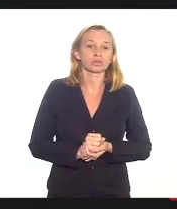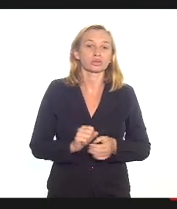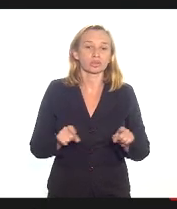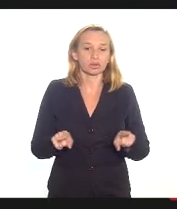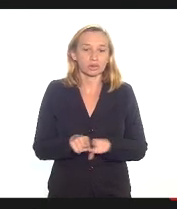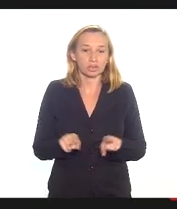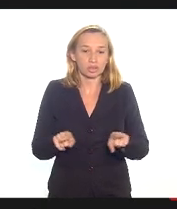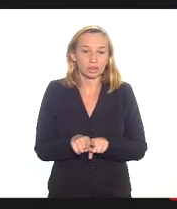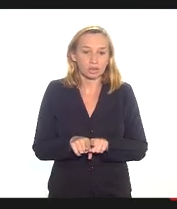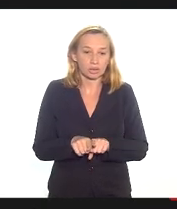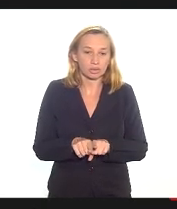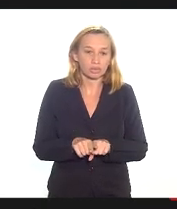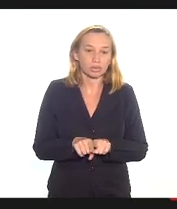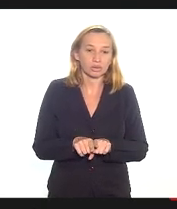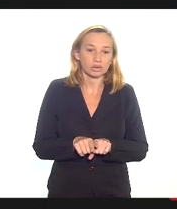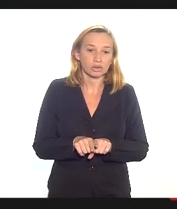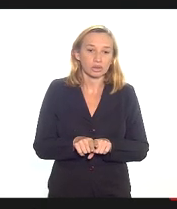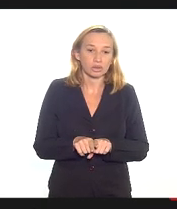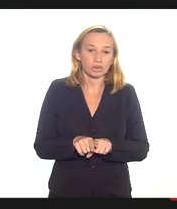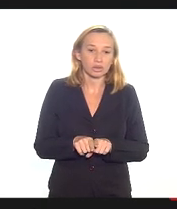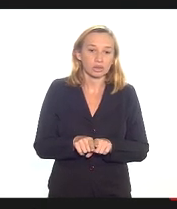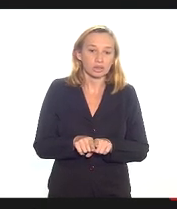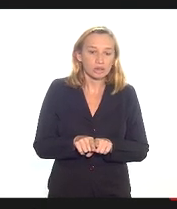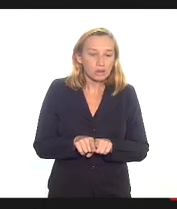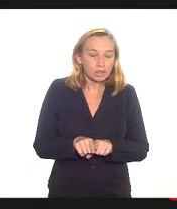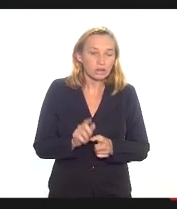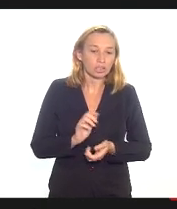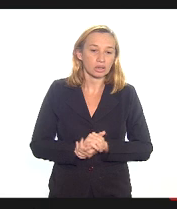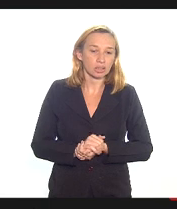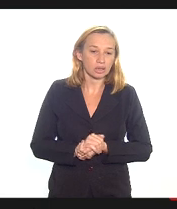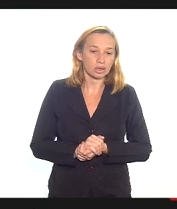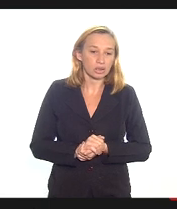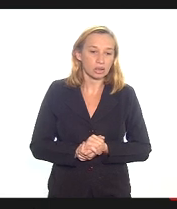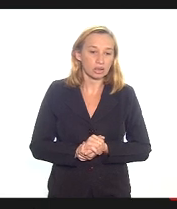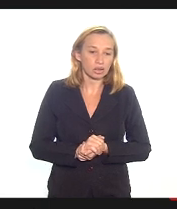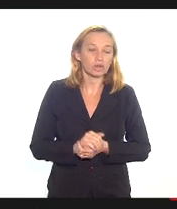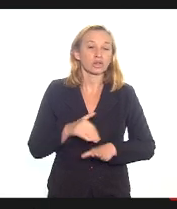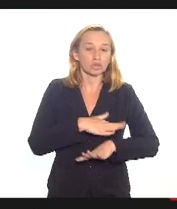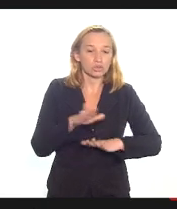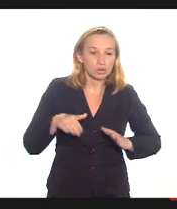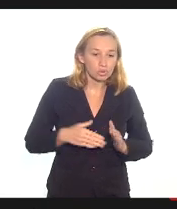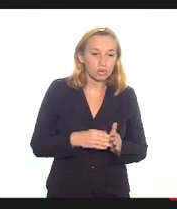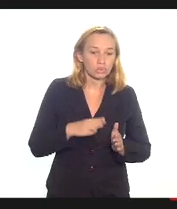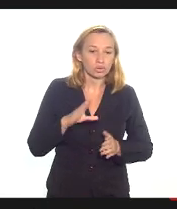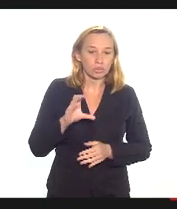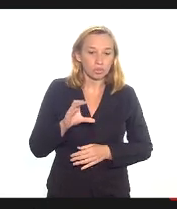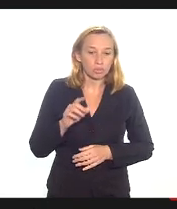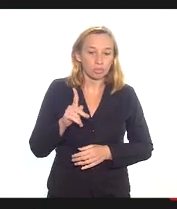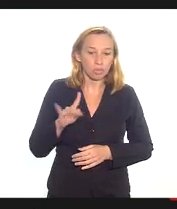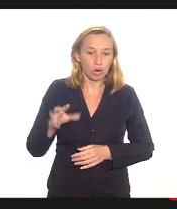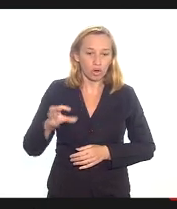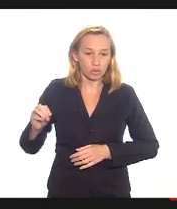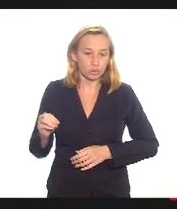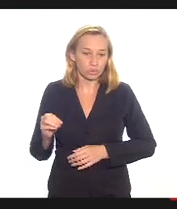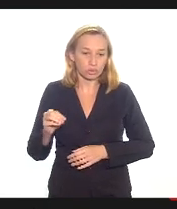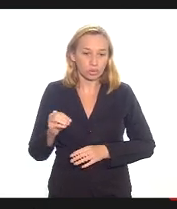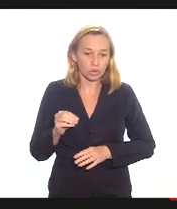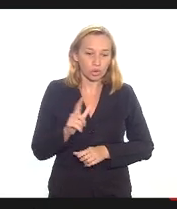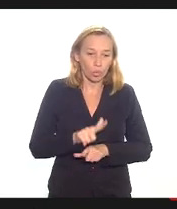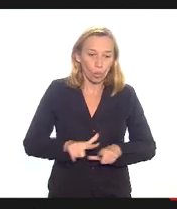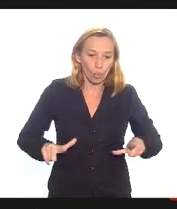na área original do campo, podem ser abatidos todos os poços secos perfurados no